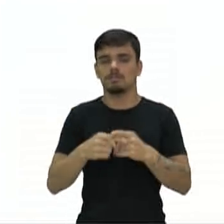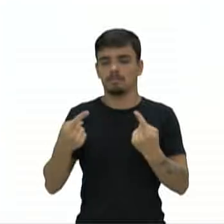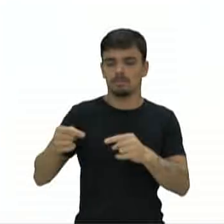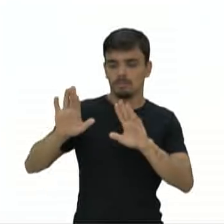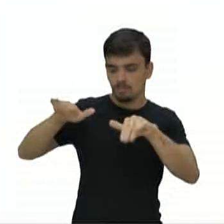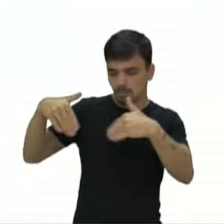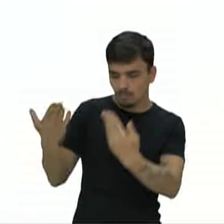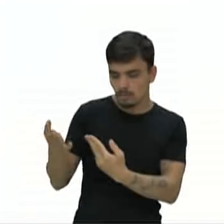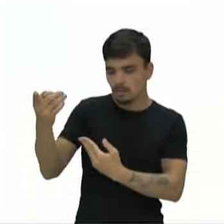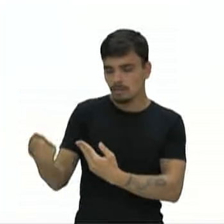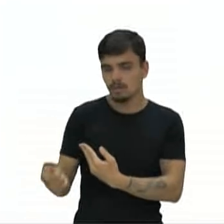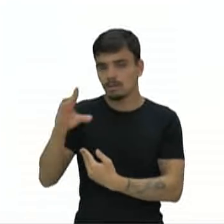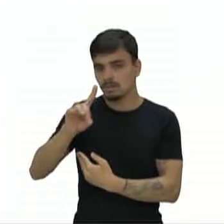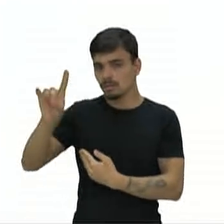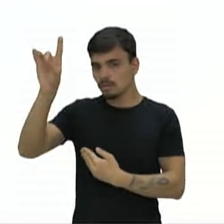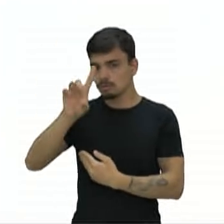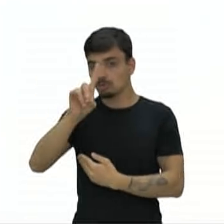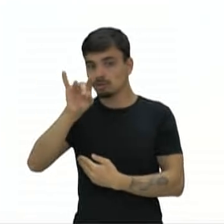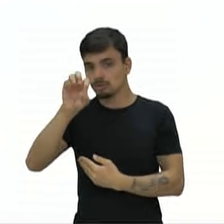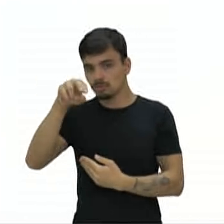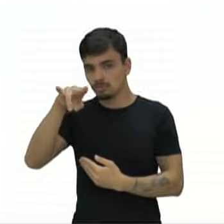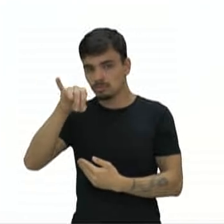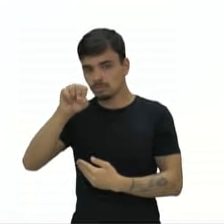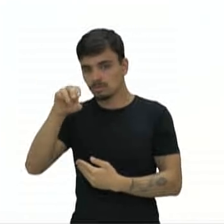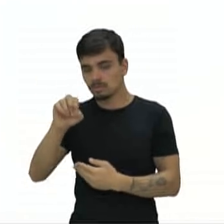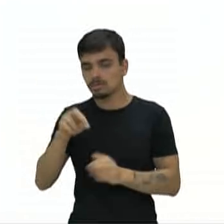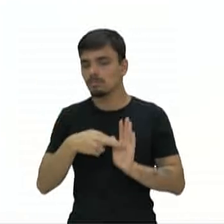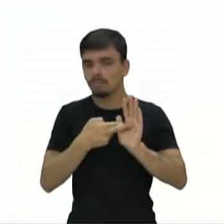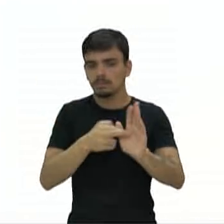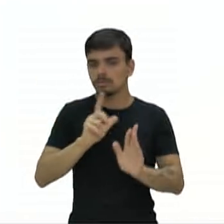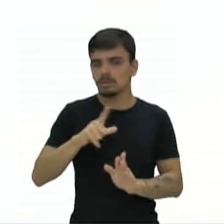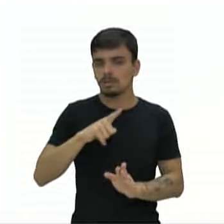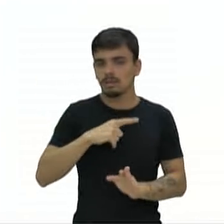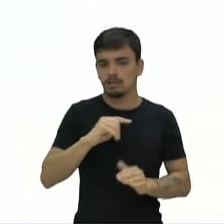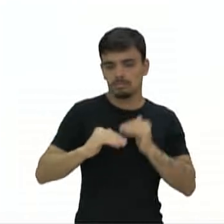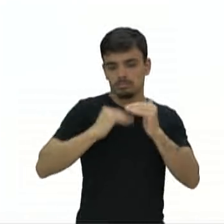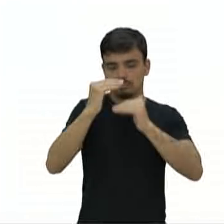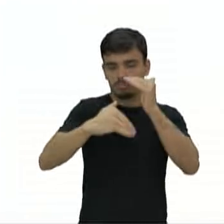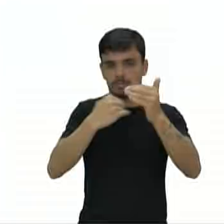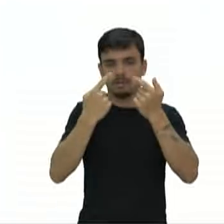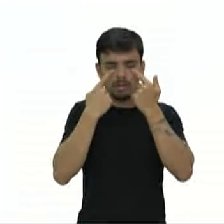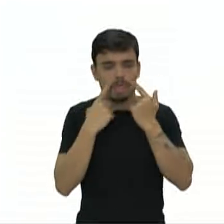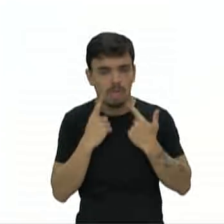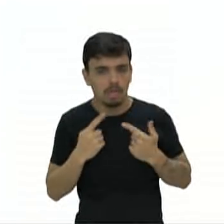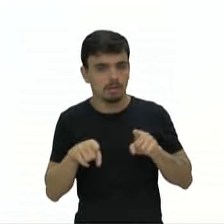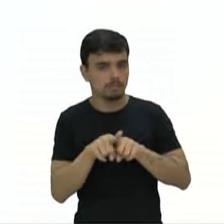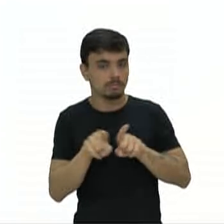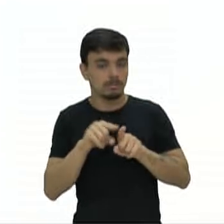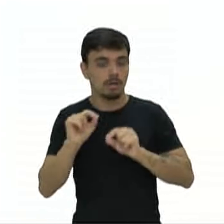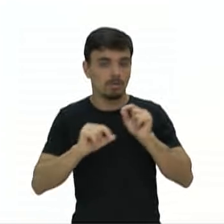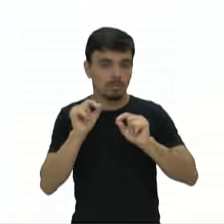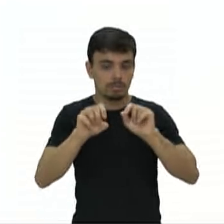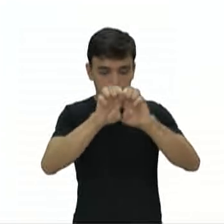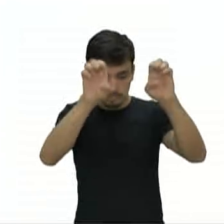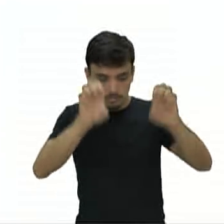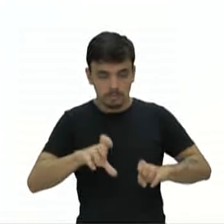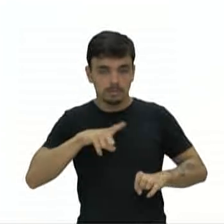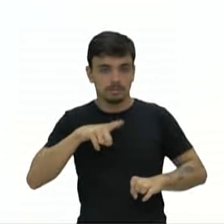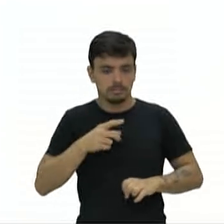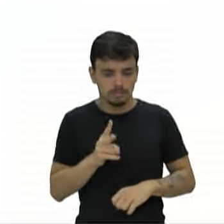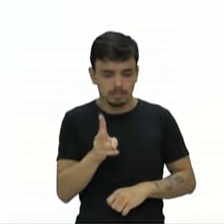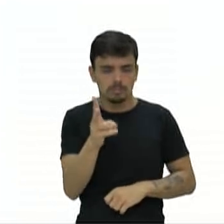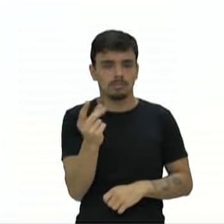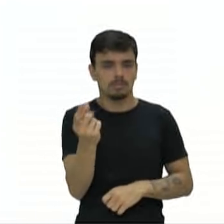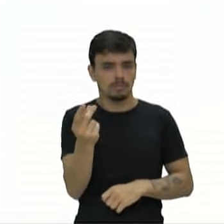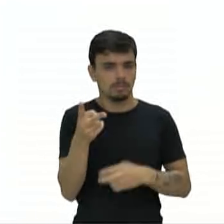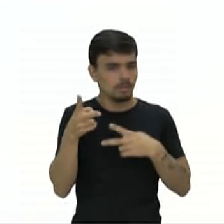deus Dionísio. Conforme as representações foram se tornando mais dramáticas, a estrutura manteve-se a mesma, um